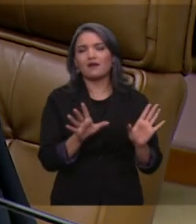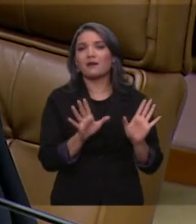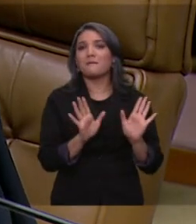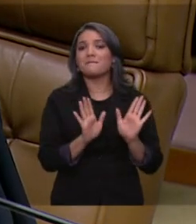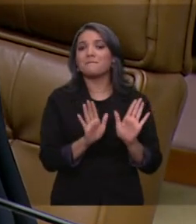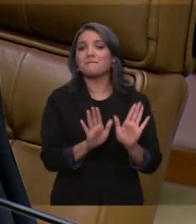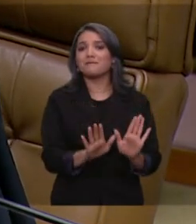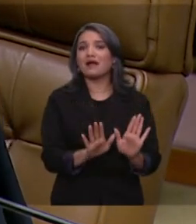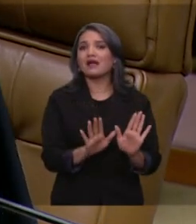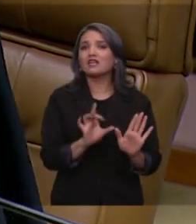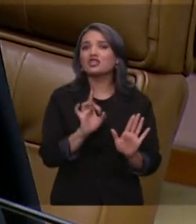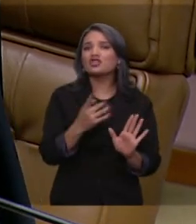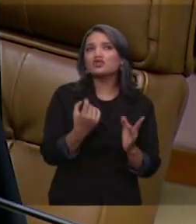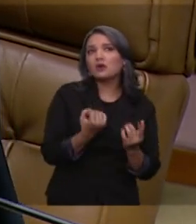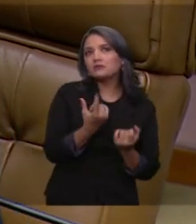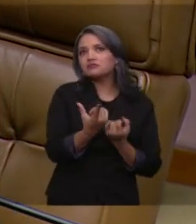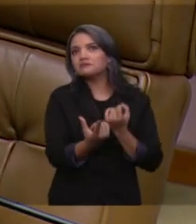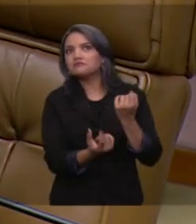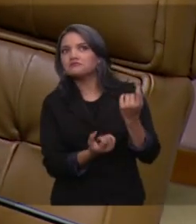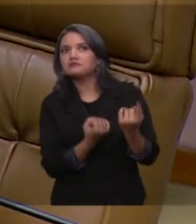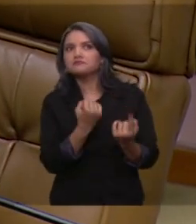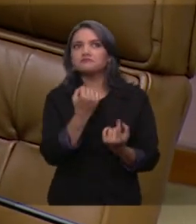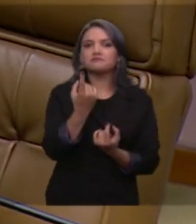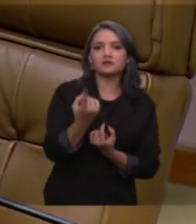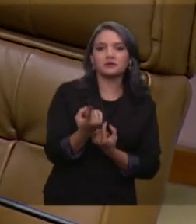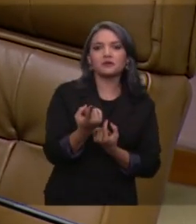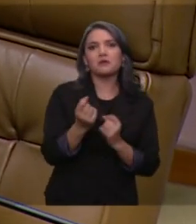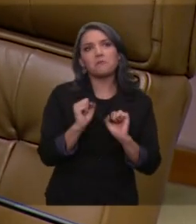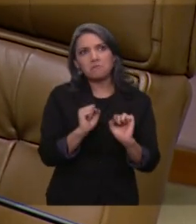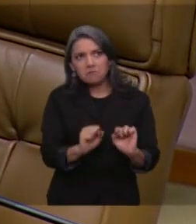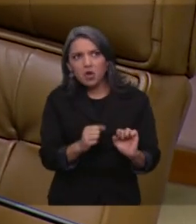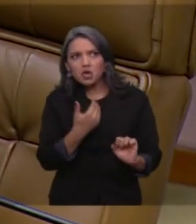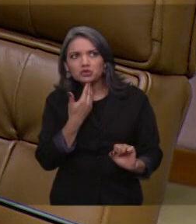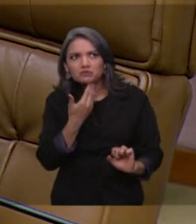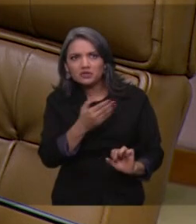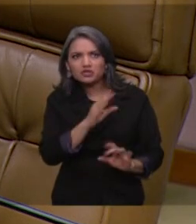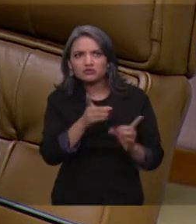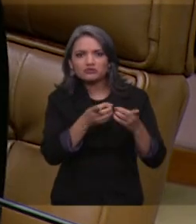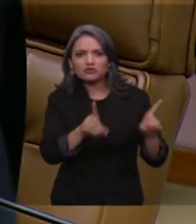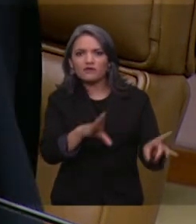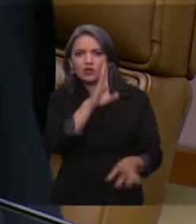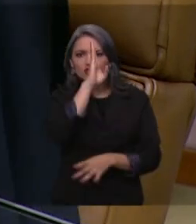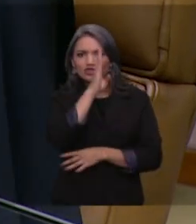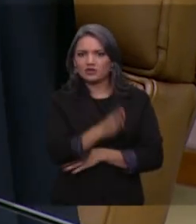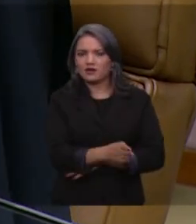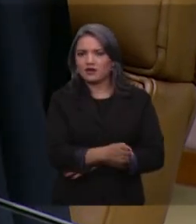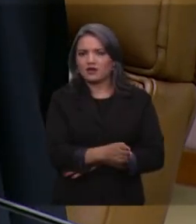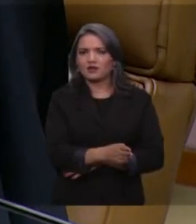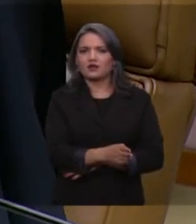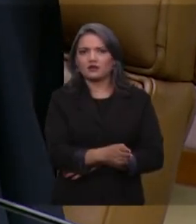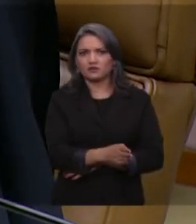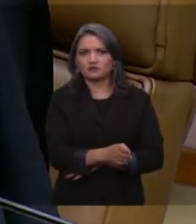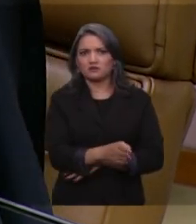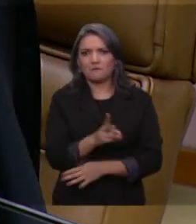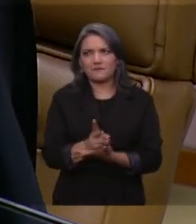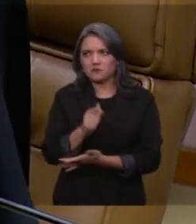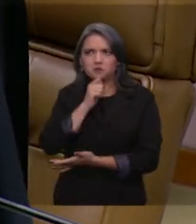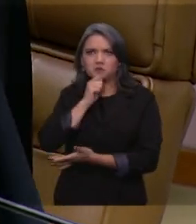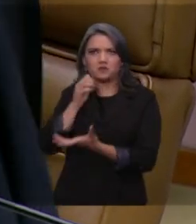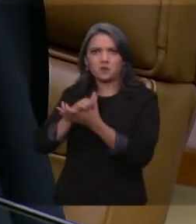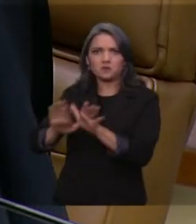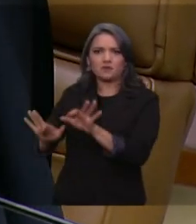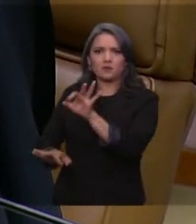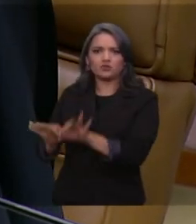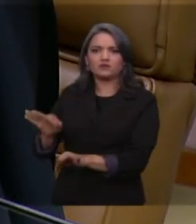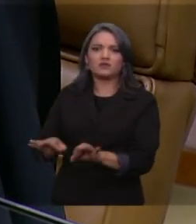era uma exceção. Poderia ser ajuizado de forma direta, independentemente da separação judicial, quando